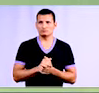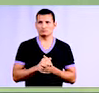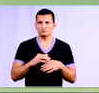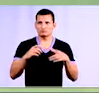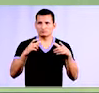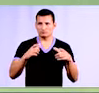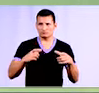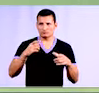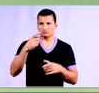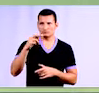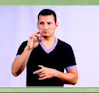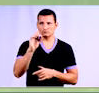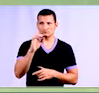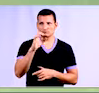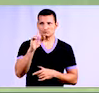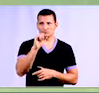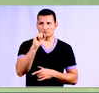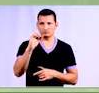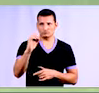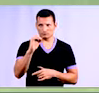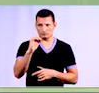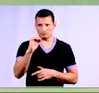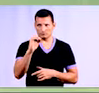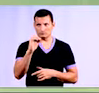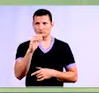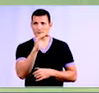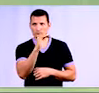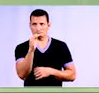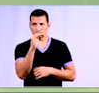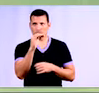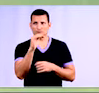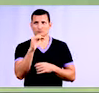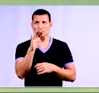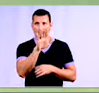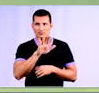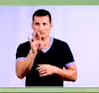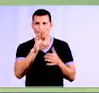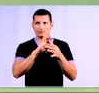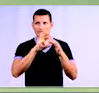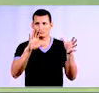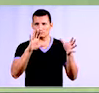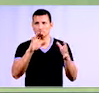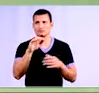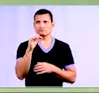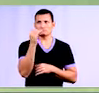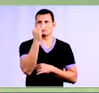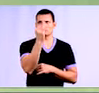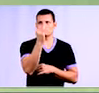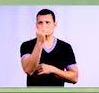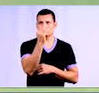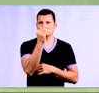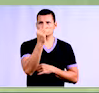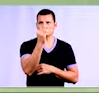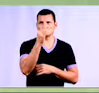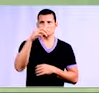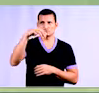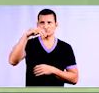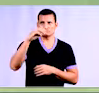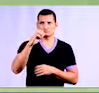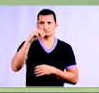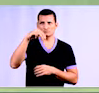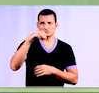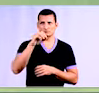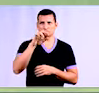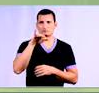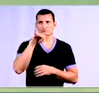para os processos, a área livre que nós temos e nós estamos falando da memória.